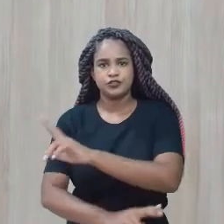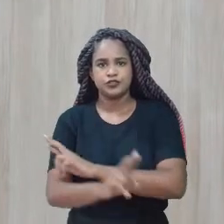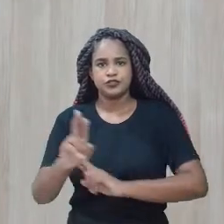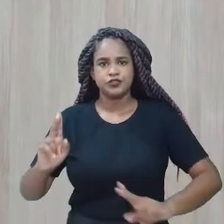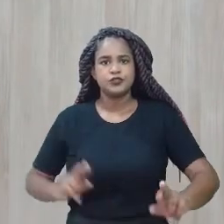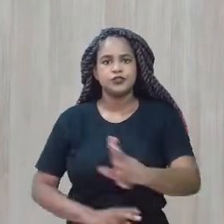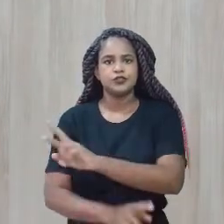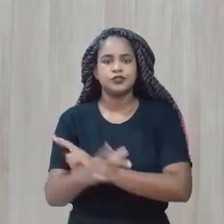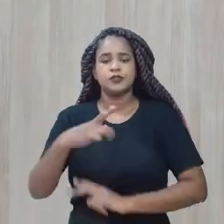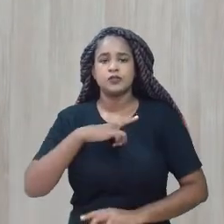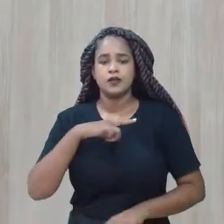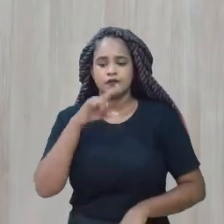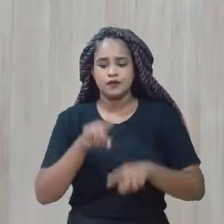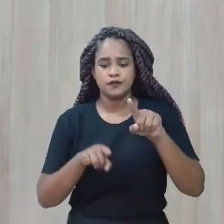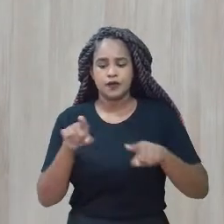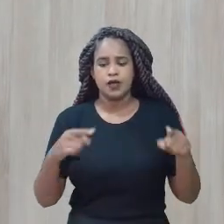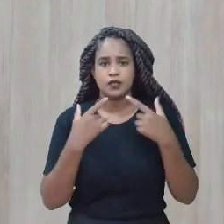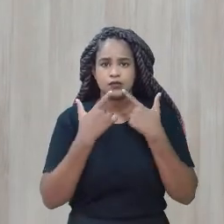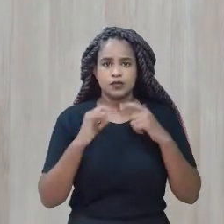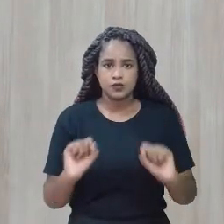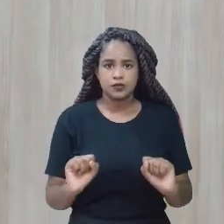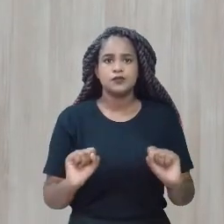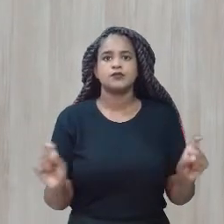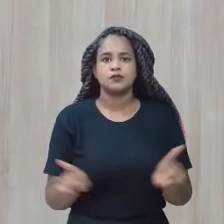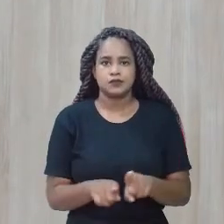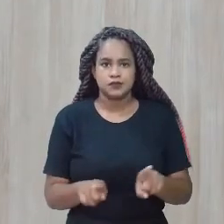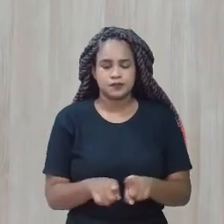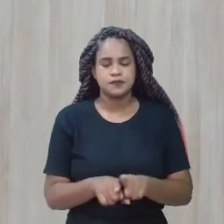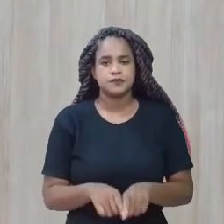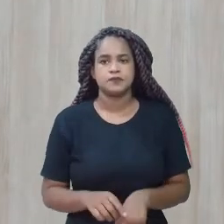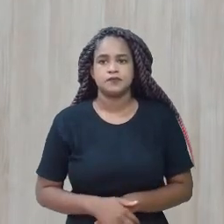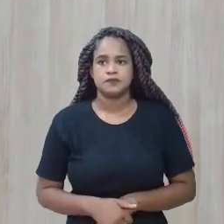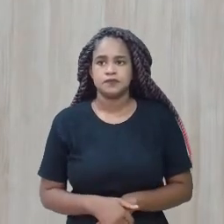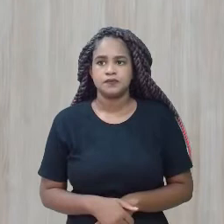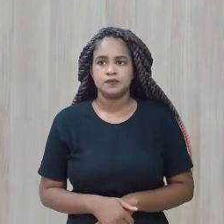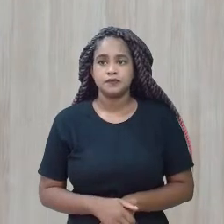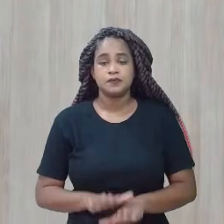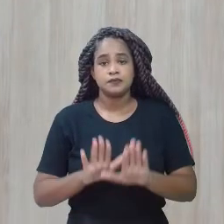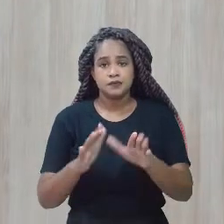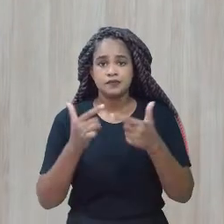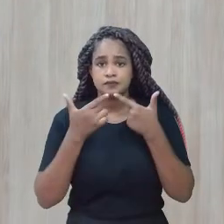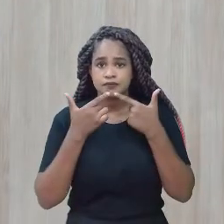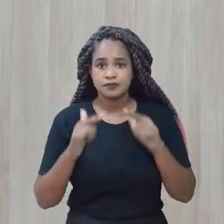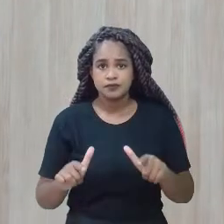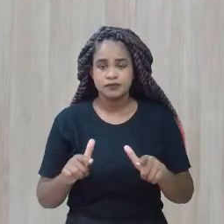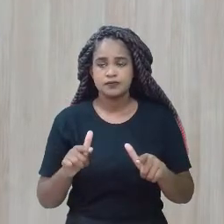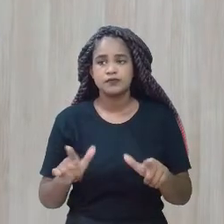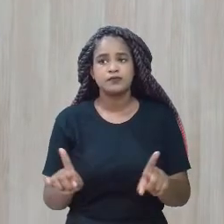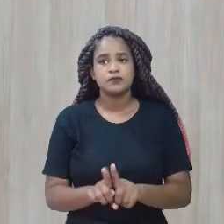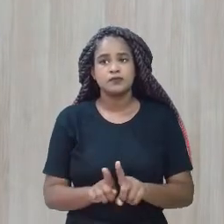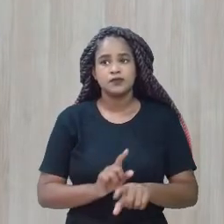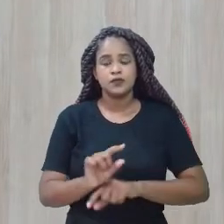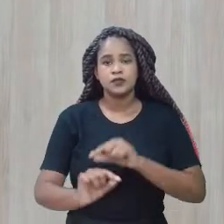suas variações linguísticas, é verdade. Mas aí, a linguagem também é um